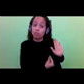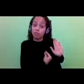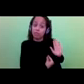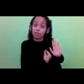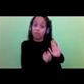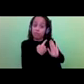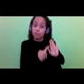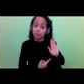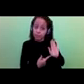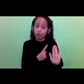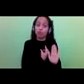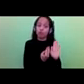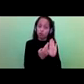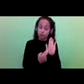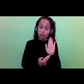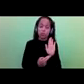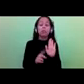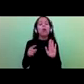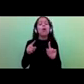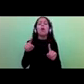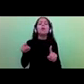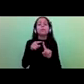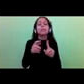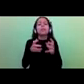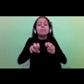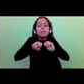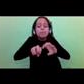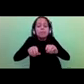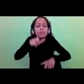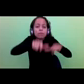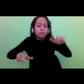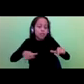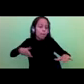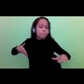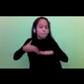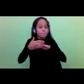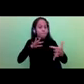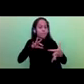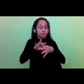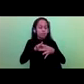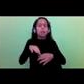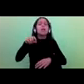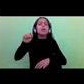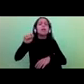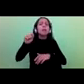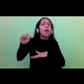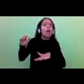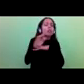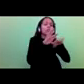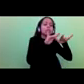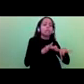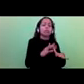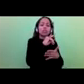Mas nós visamos educar para a participação. Mas quem foi que participou na elaboração desse documento ou